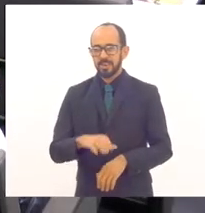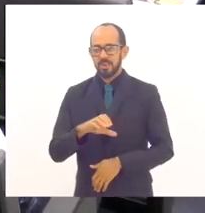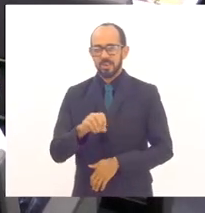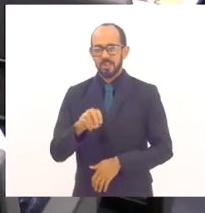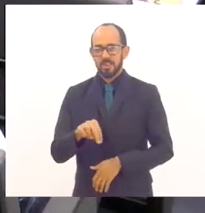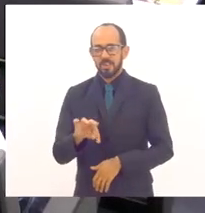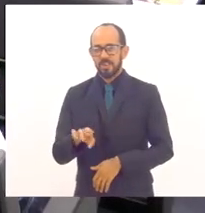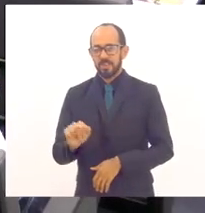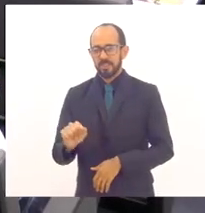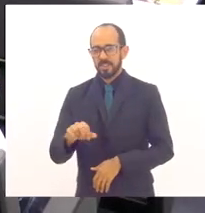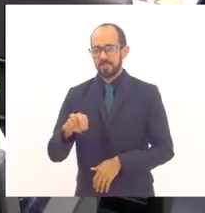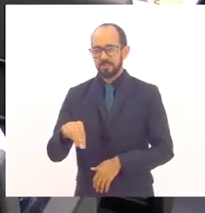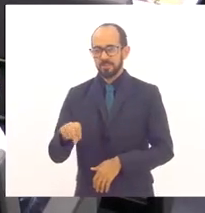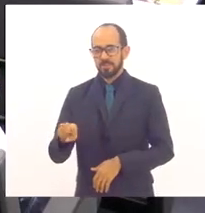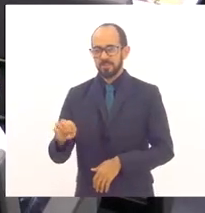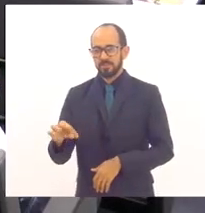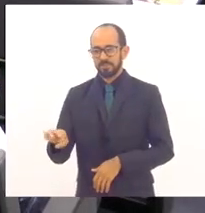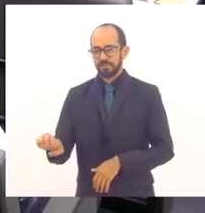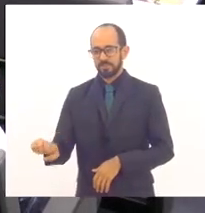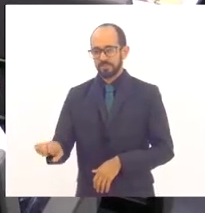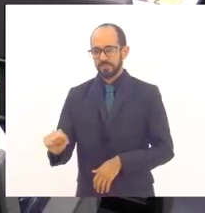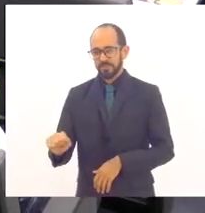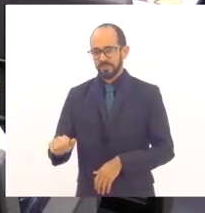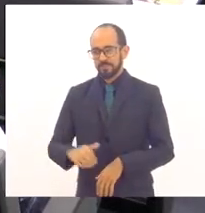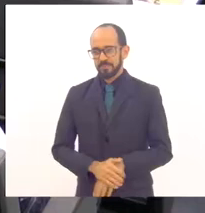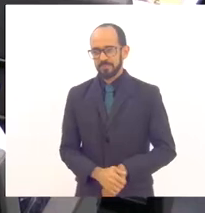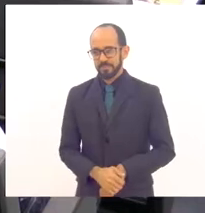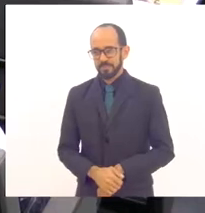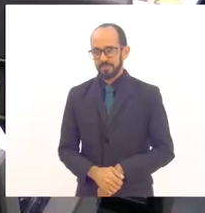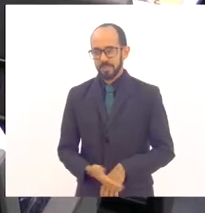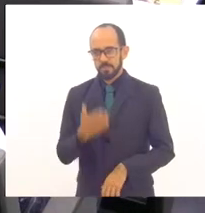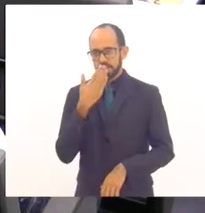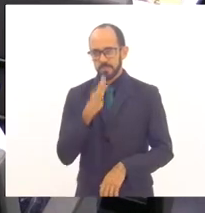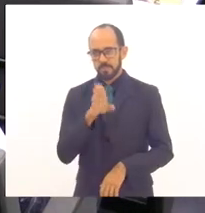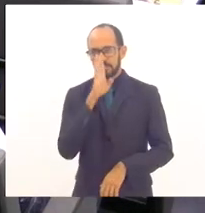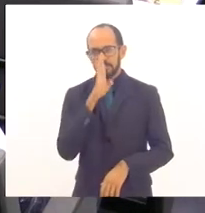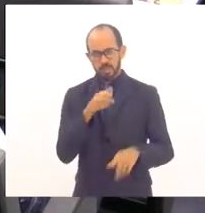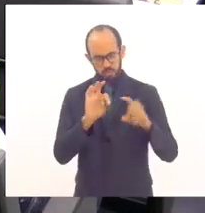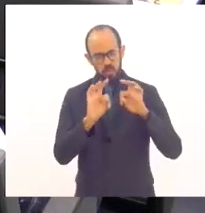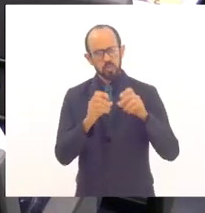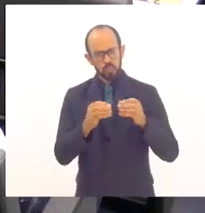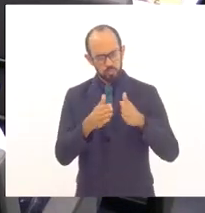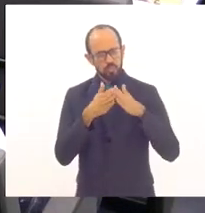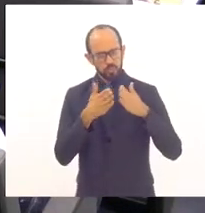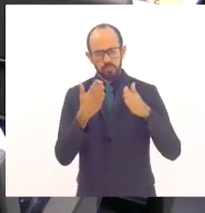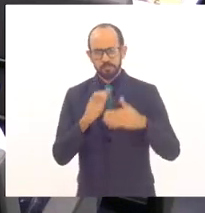Celi, obrigada, a palavra é sua. Pedir também silêncio a todos.